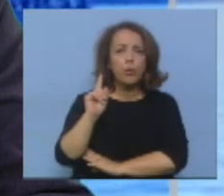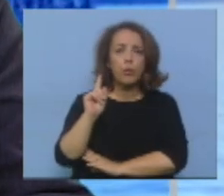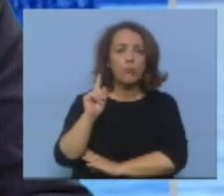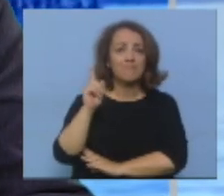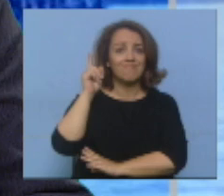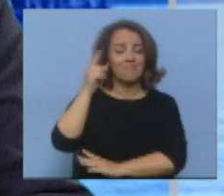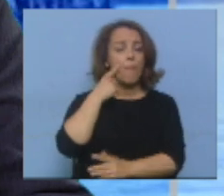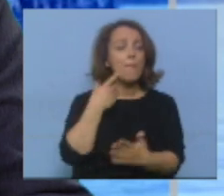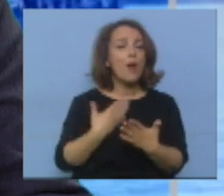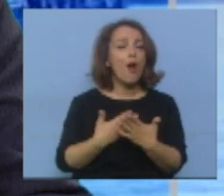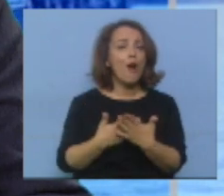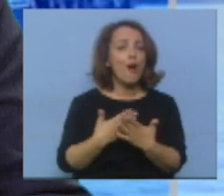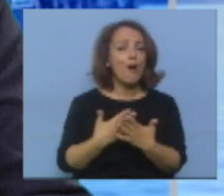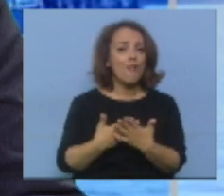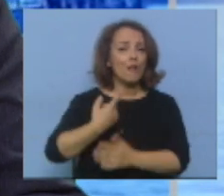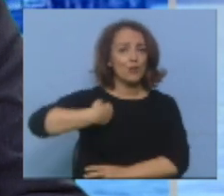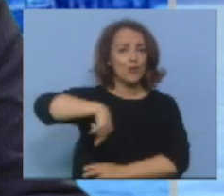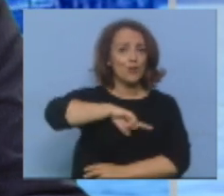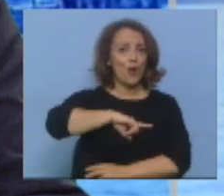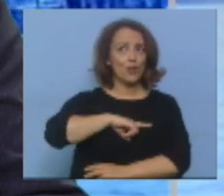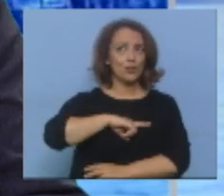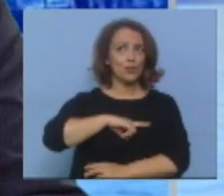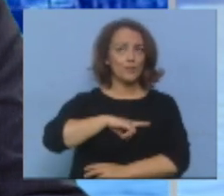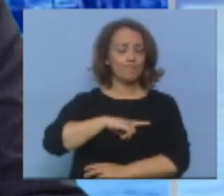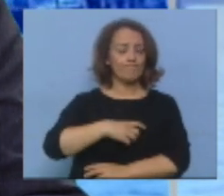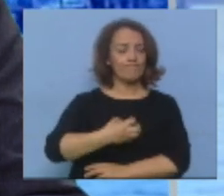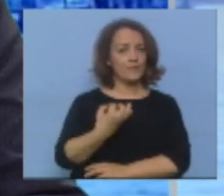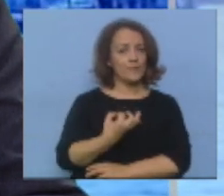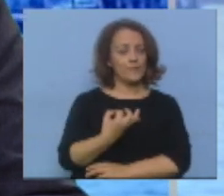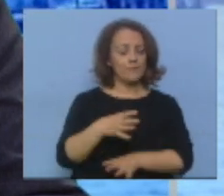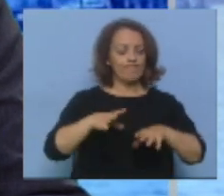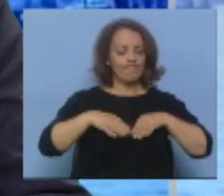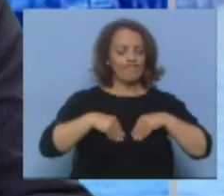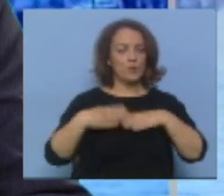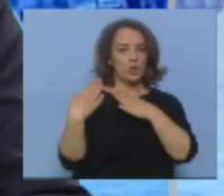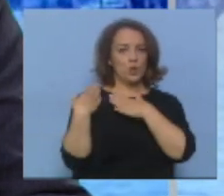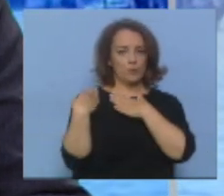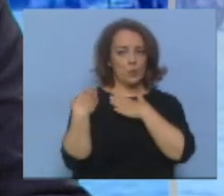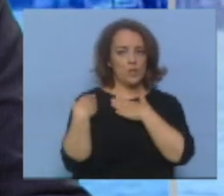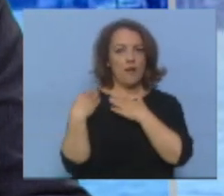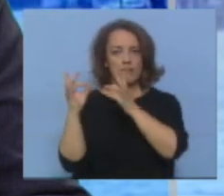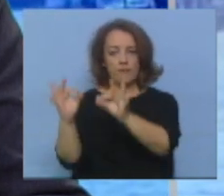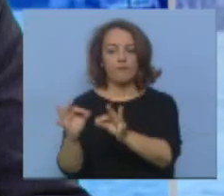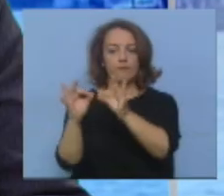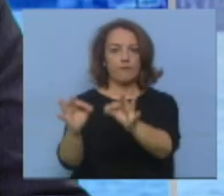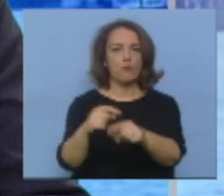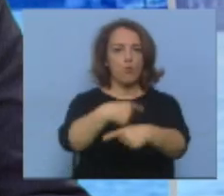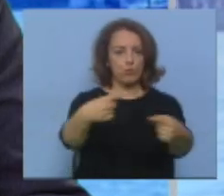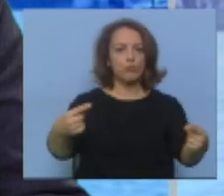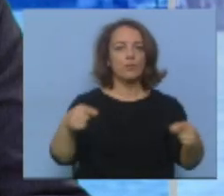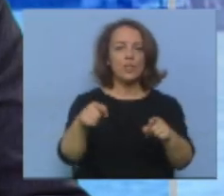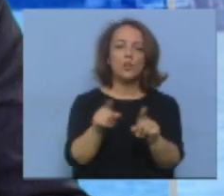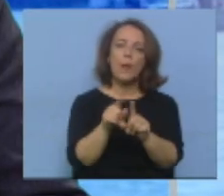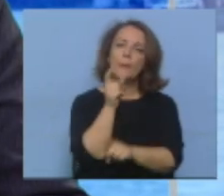prova para ver se nós realmente nos sentimos responsáveis uns pelos outros, não é? Estas palavras de conforto,